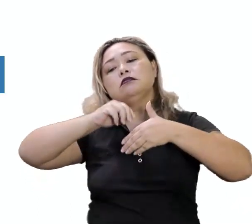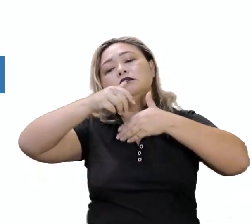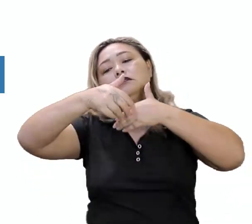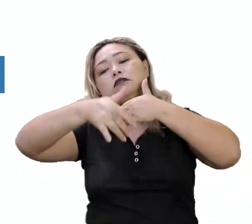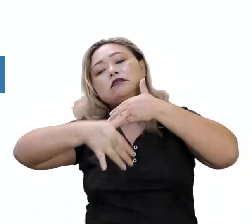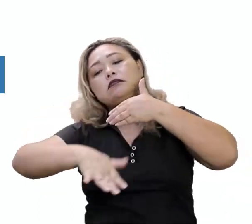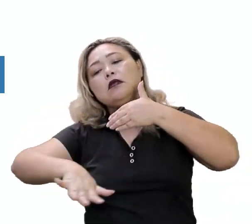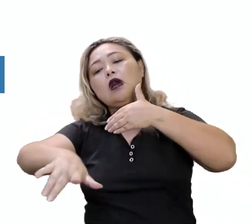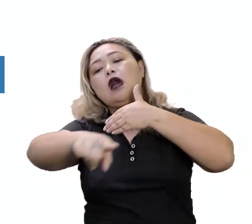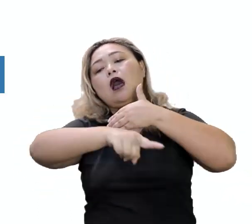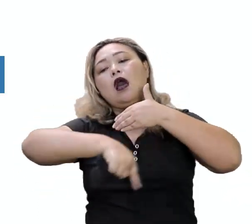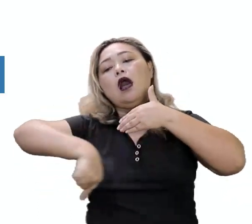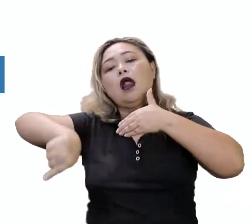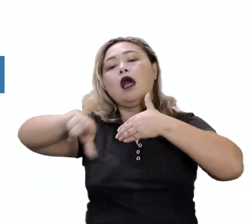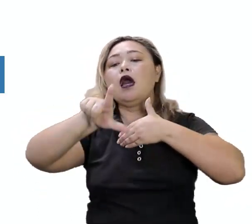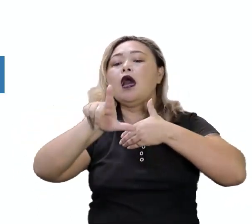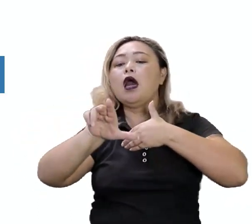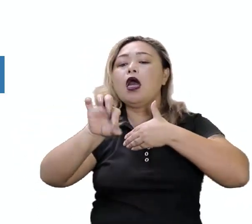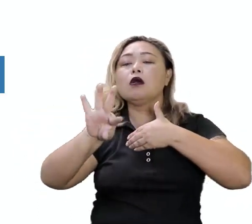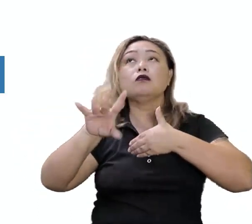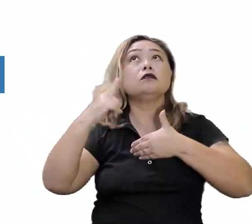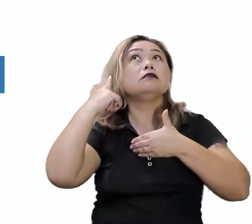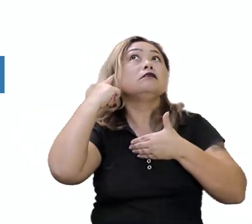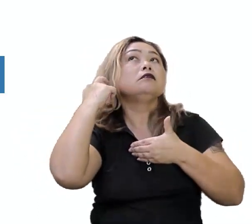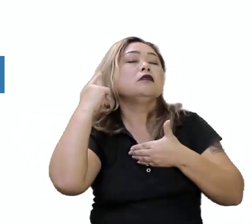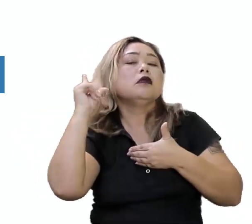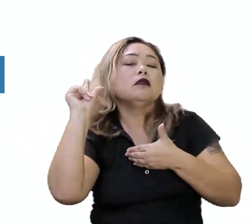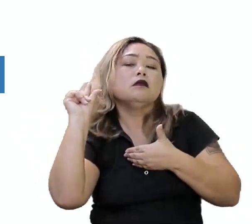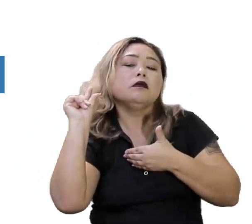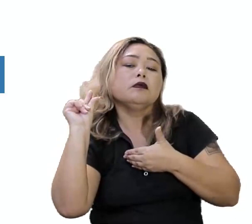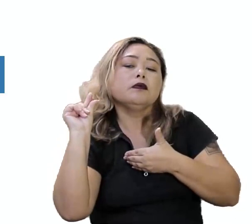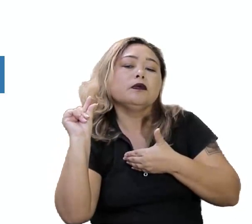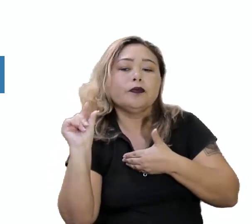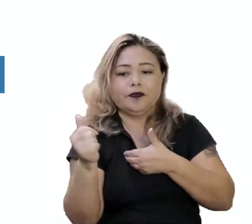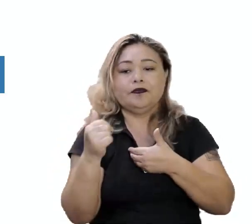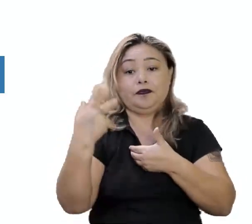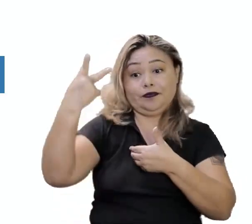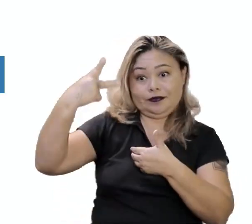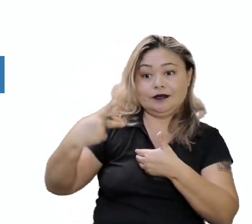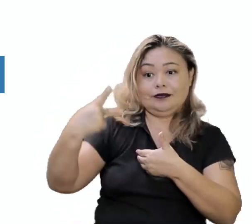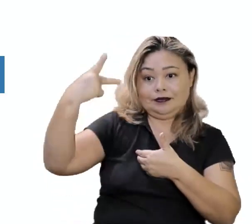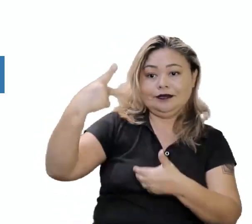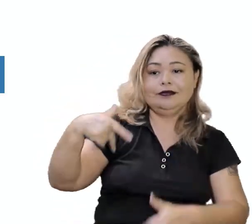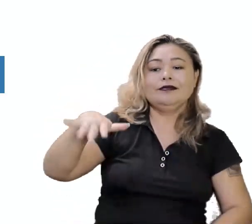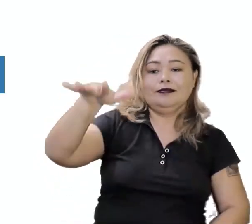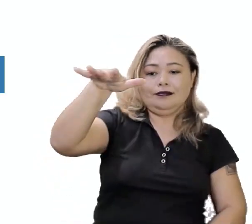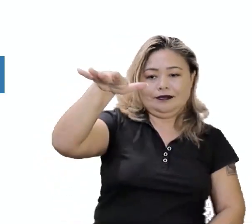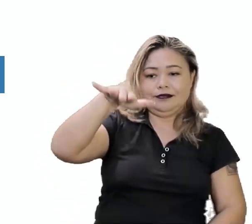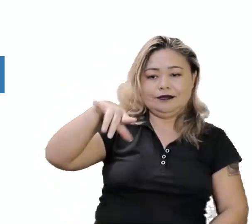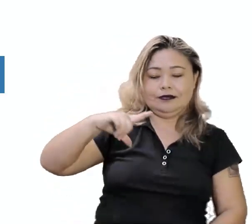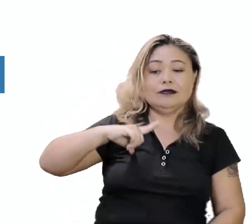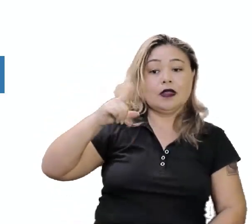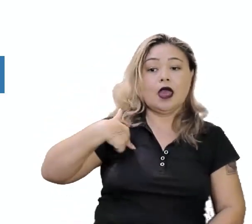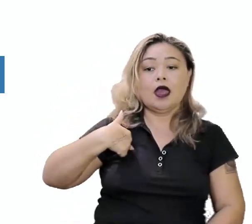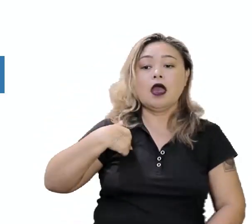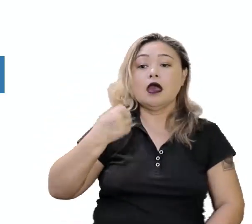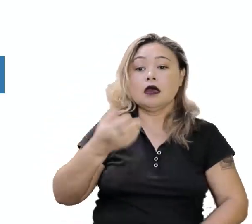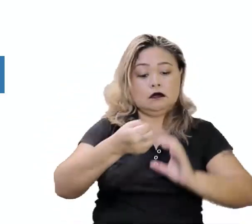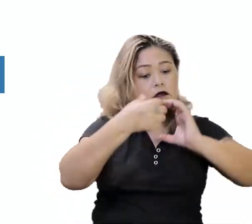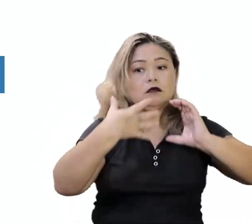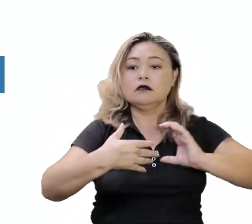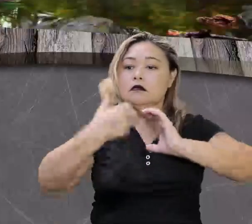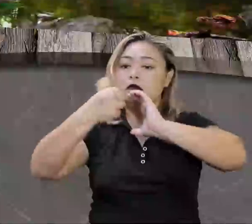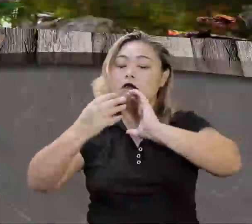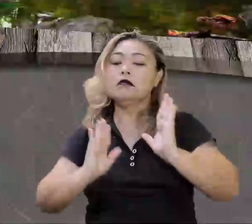os lagos, nós vamos ter ambientes lênticos, tá bom? Então, são dois ambientes. São duas